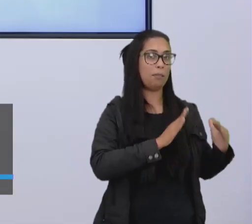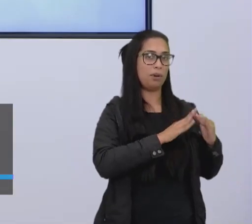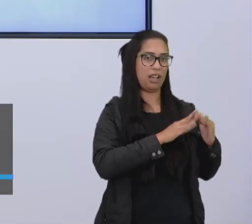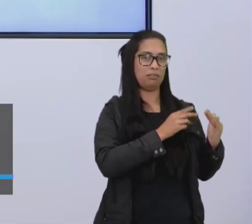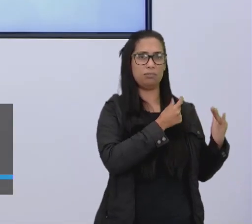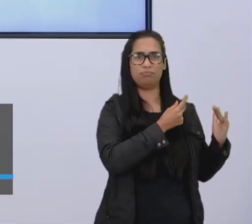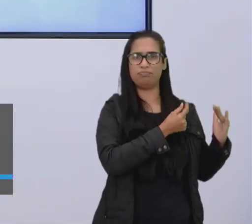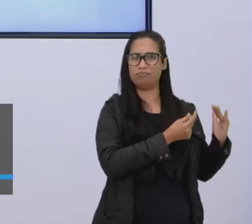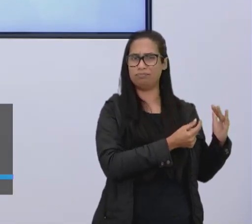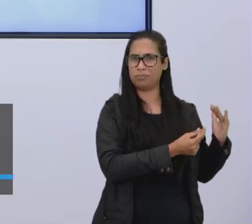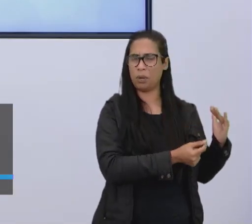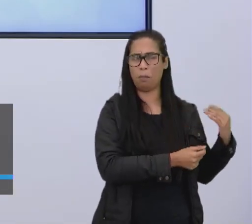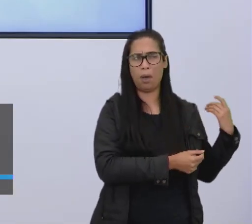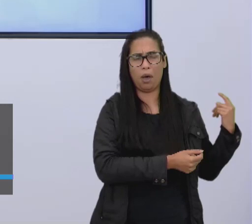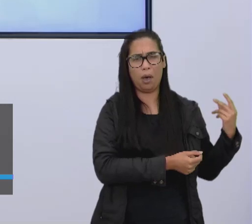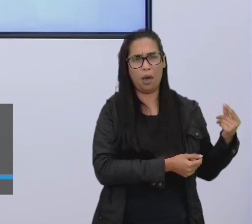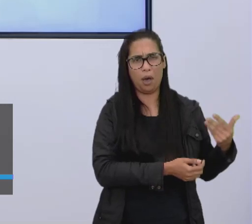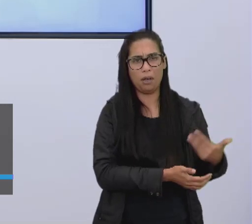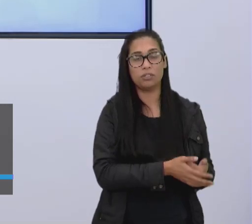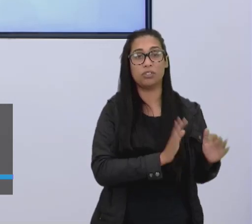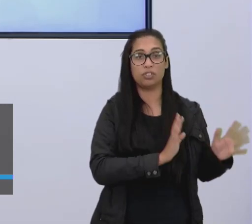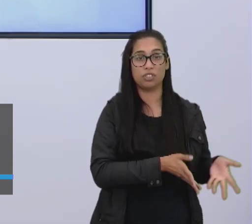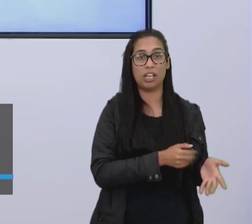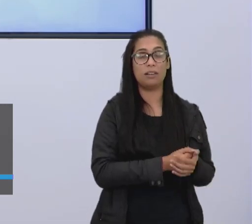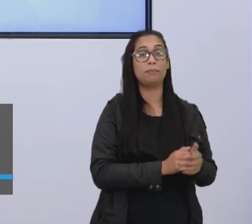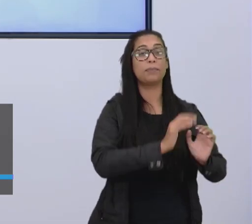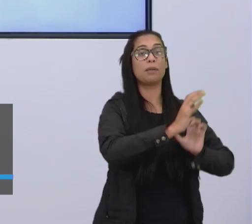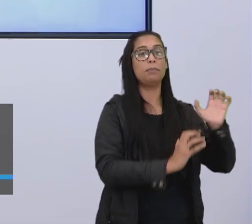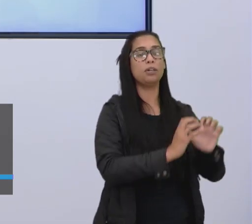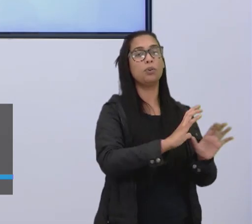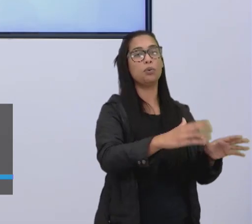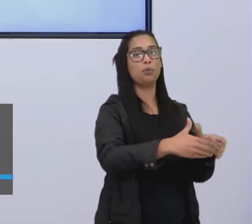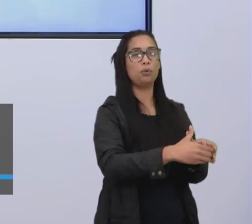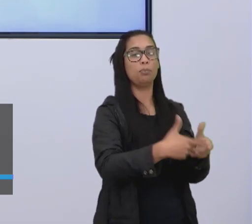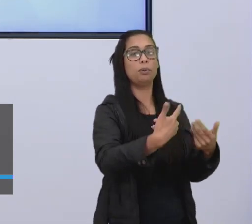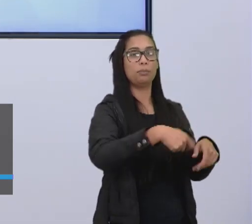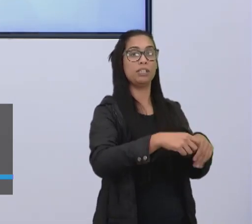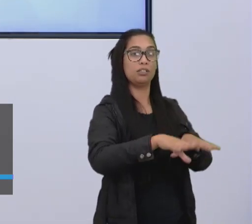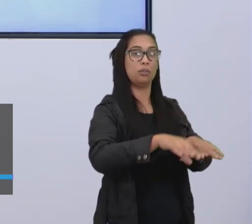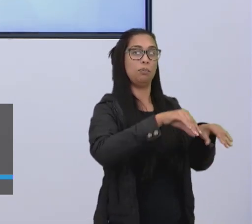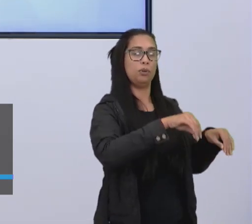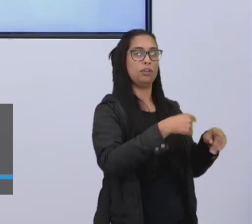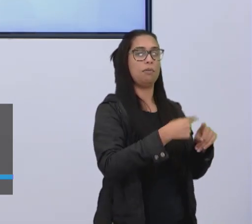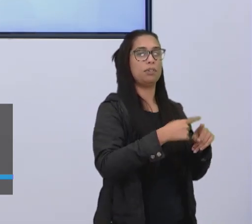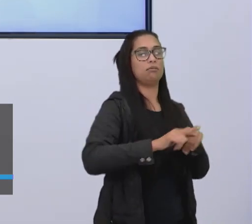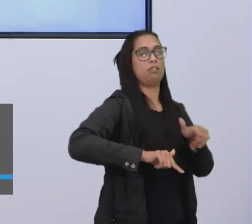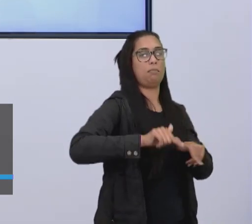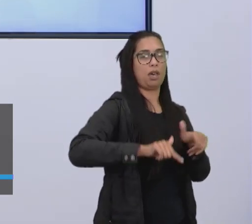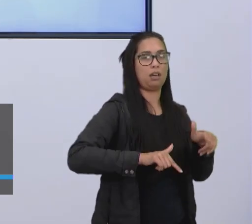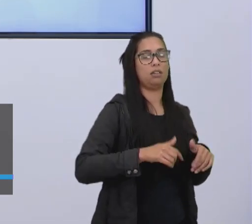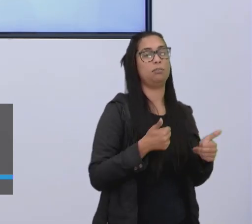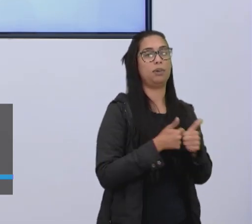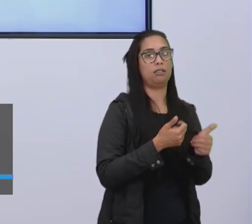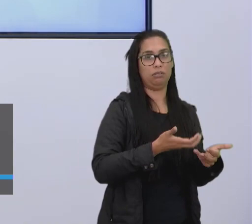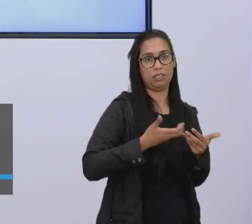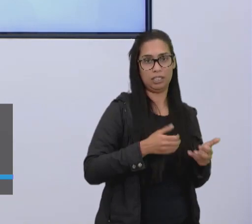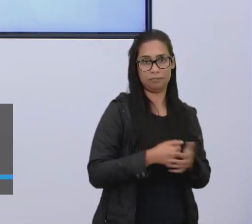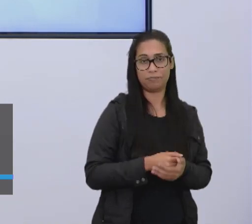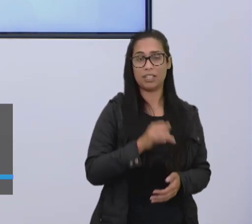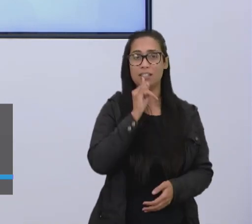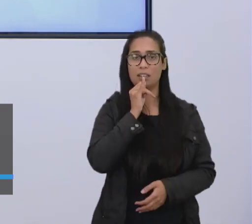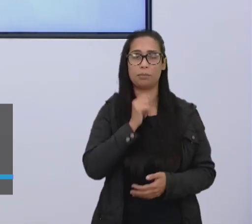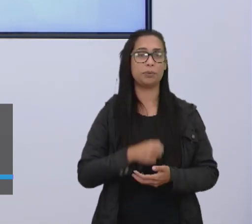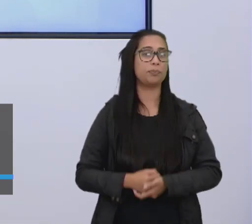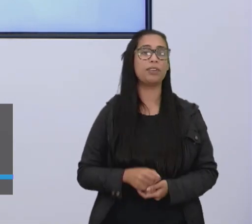funciona? Quando você tem um certo grupo de pessoas que vive por muito tempo junto, você